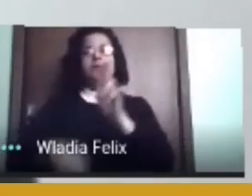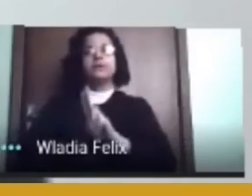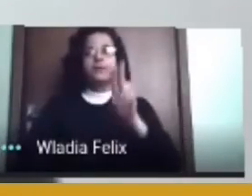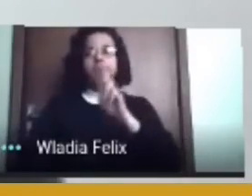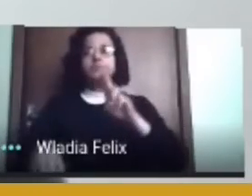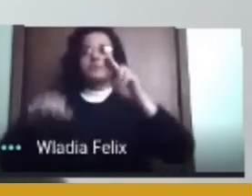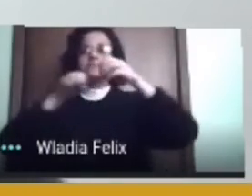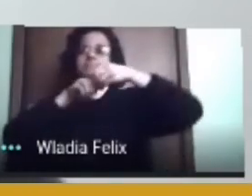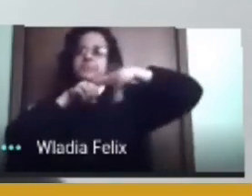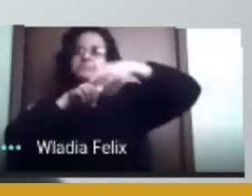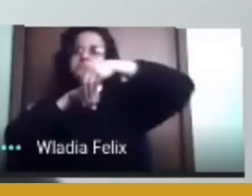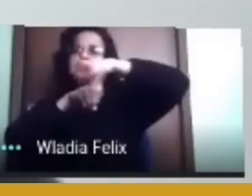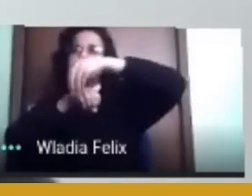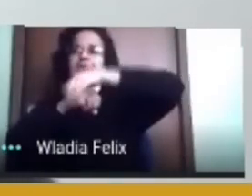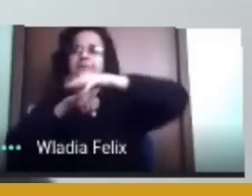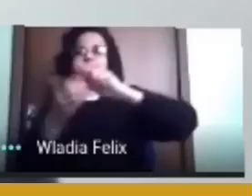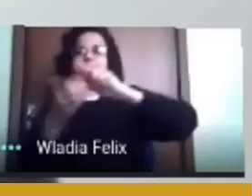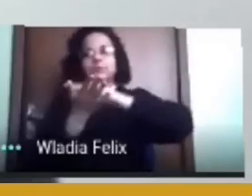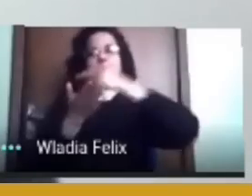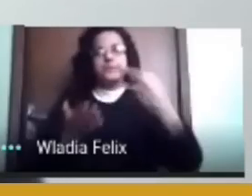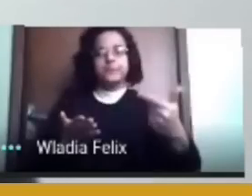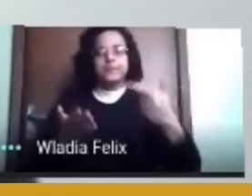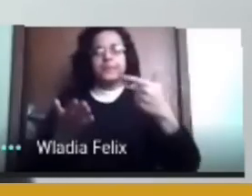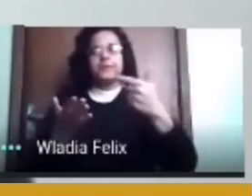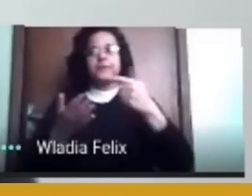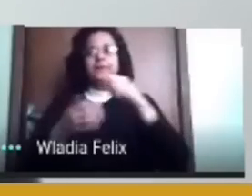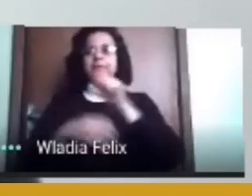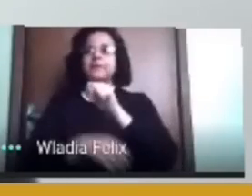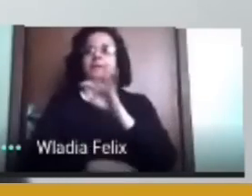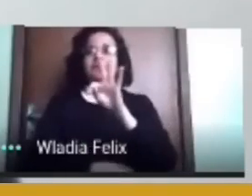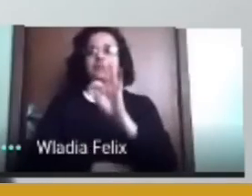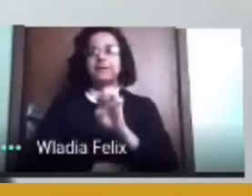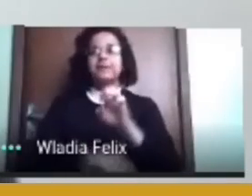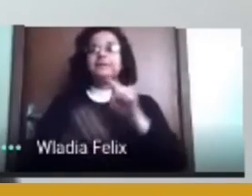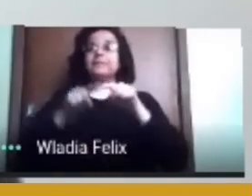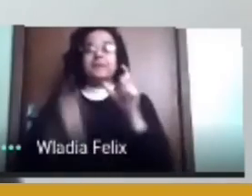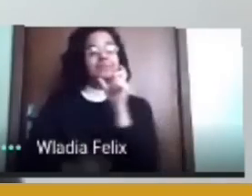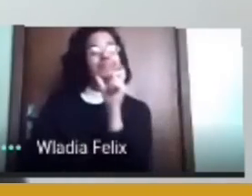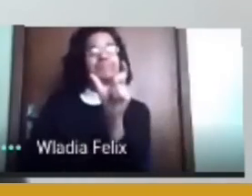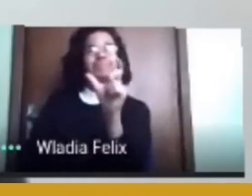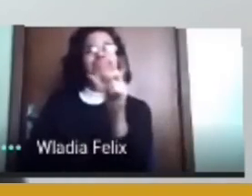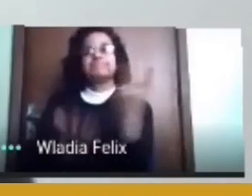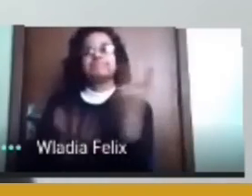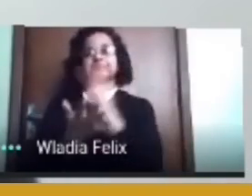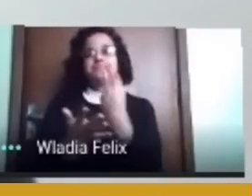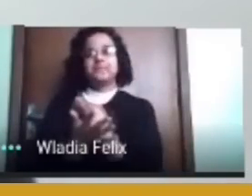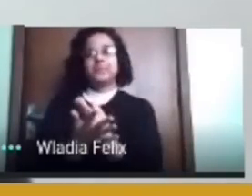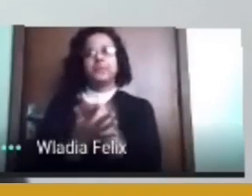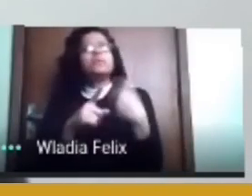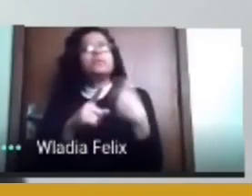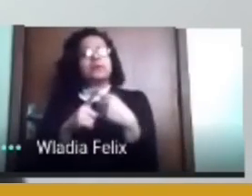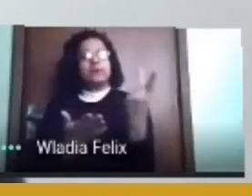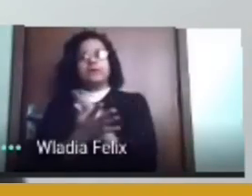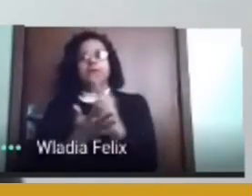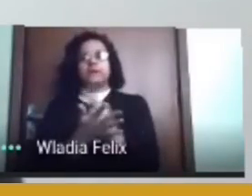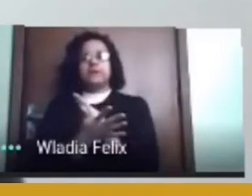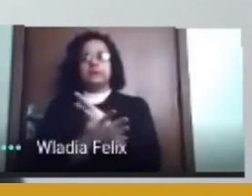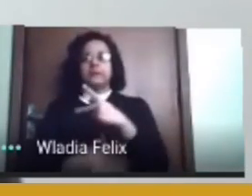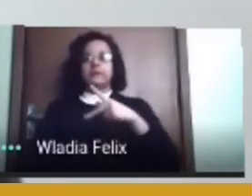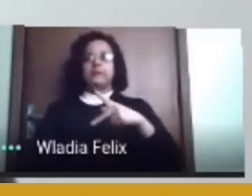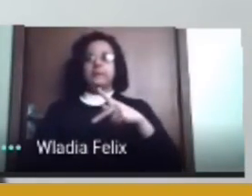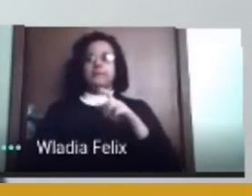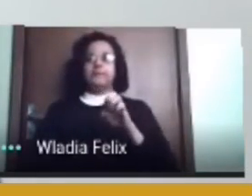esse termo é utilizado erroneamente. Por que erroneamente? Pedofilia é um desejo, não